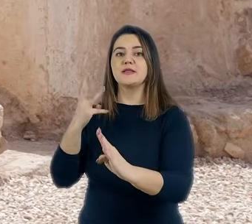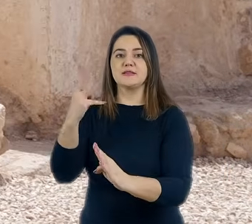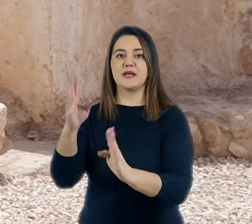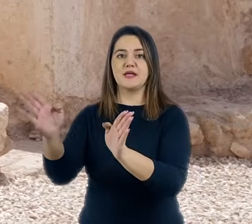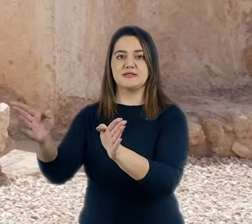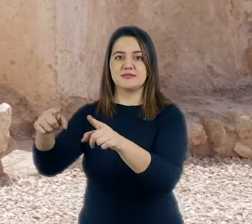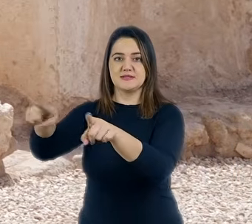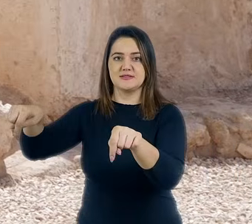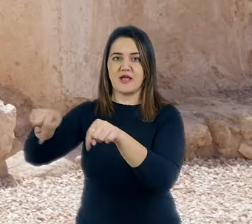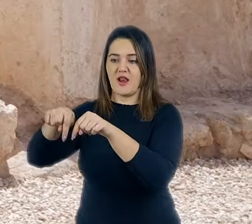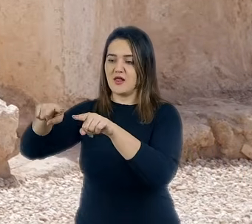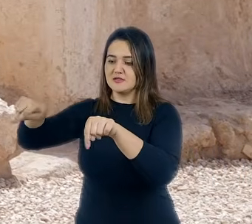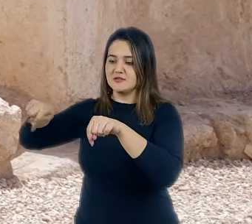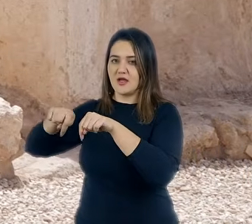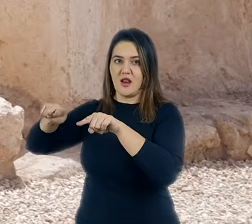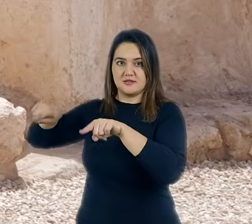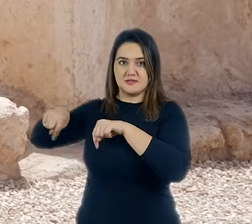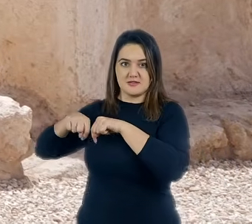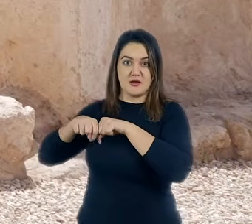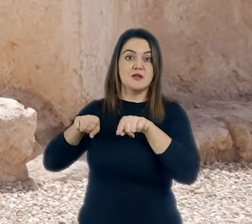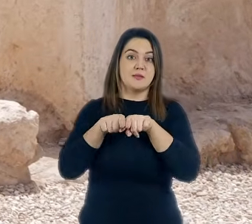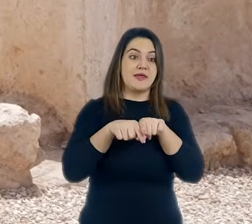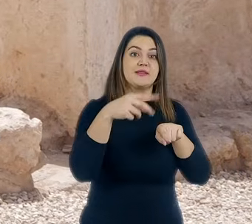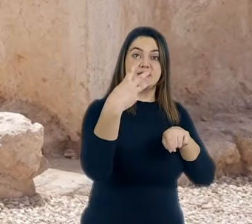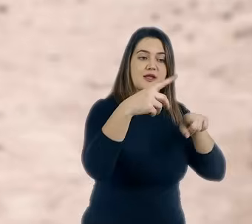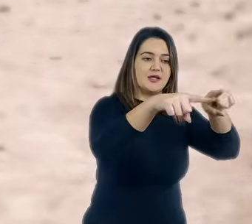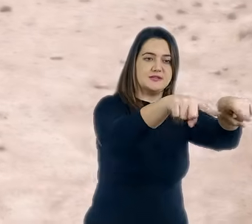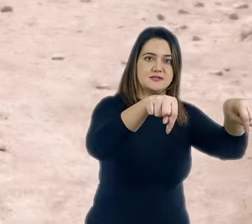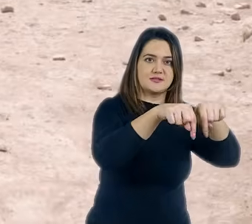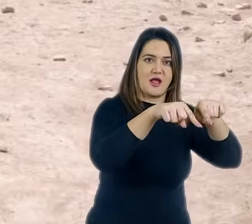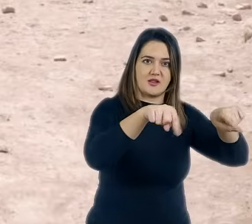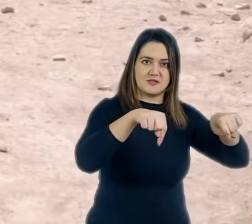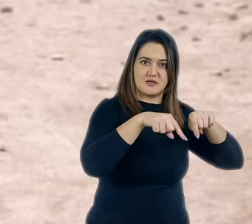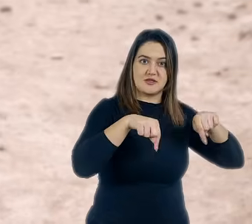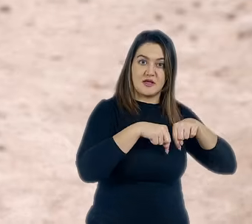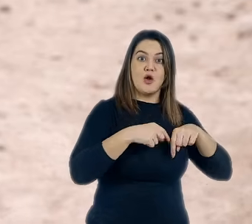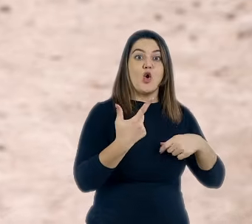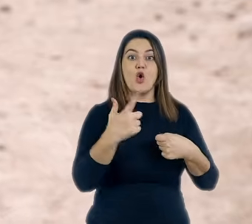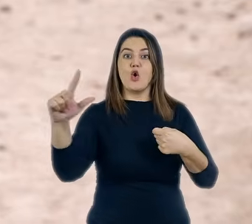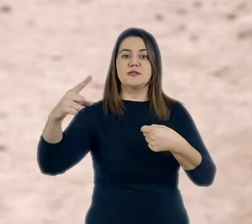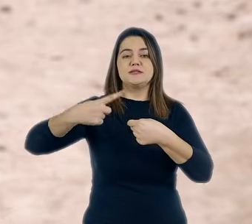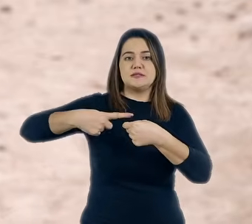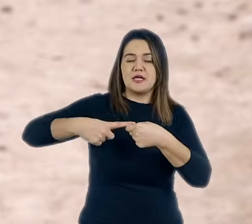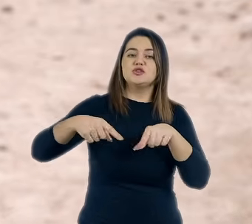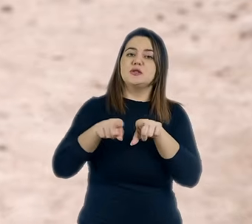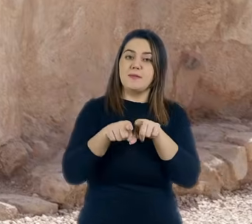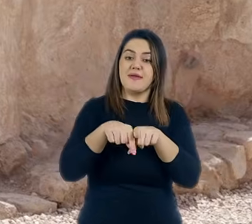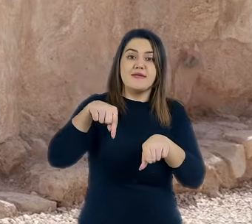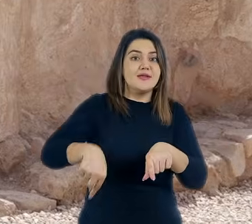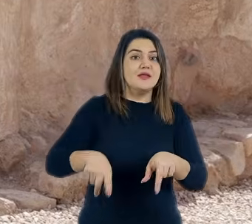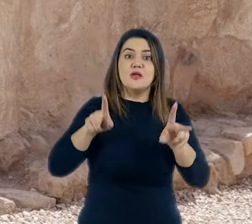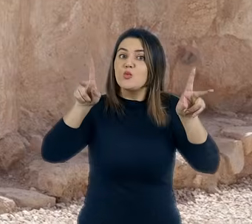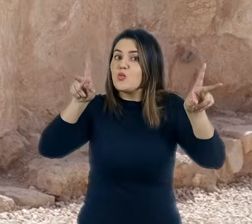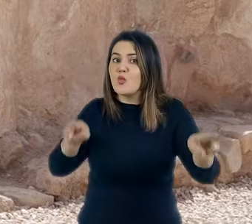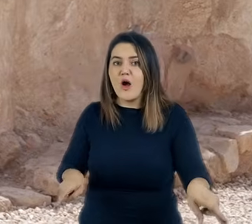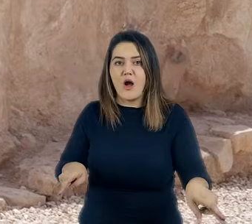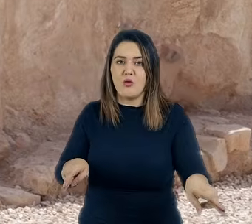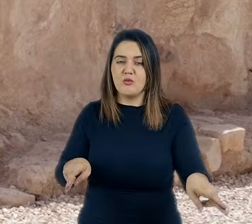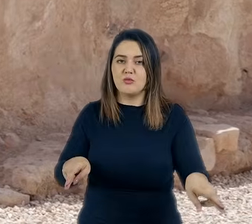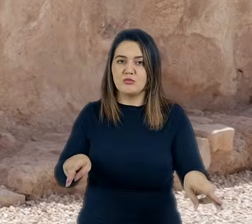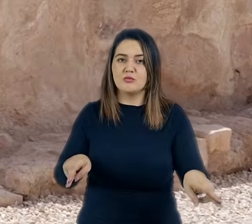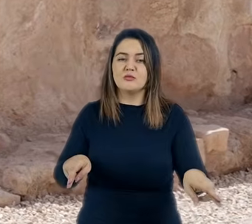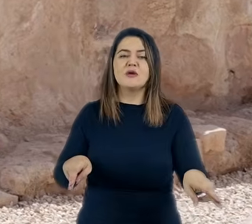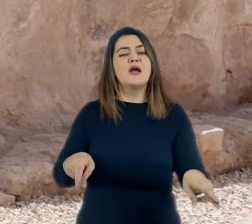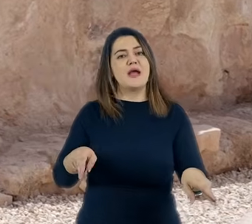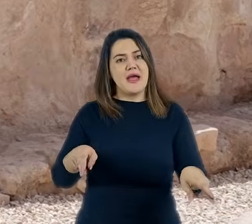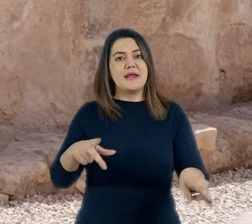com 3 cômodos de um lado e 3 cômodos do outro. Em Tel Gezer, Tel Megido também é da mesma forma, e aqui em Laquis também é